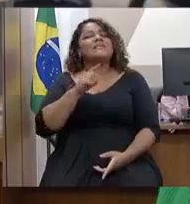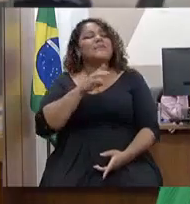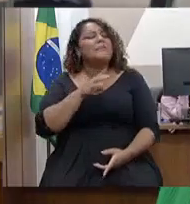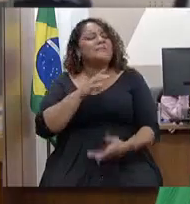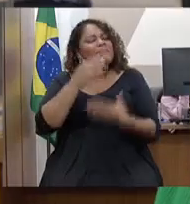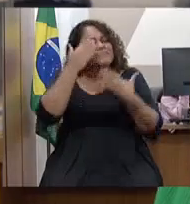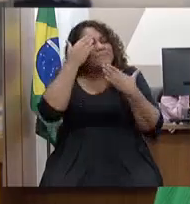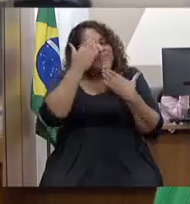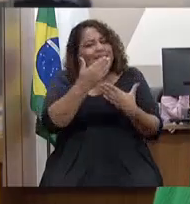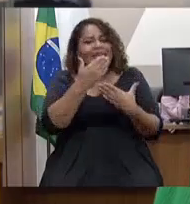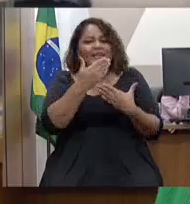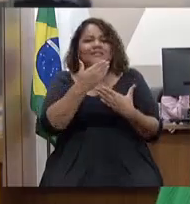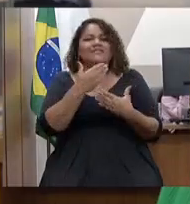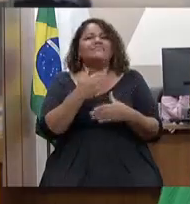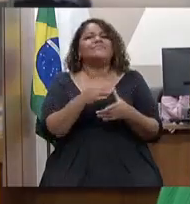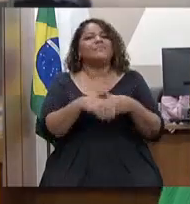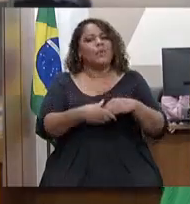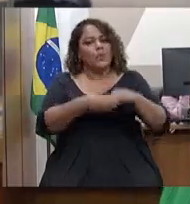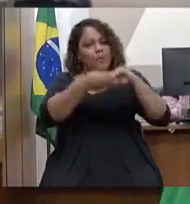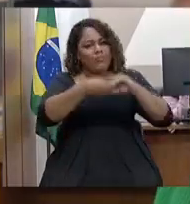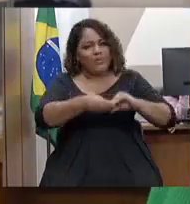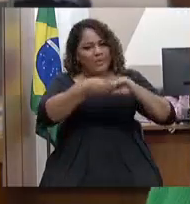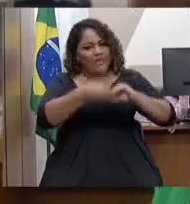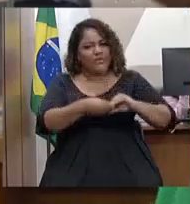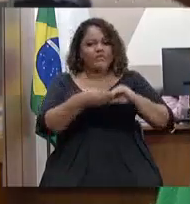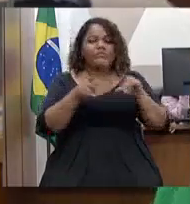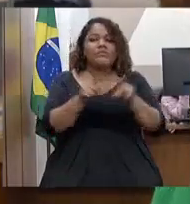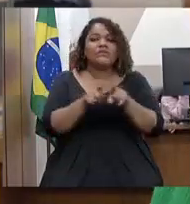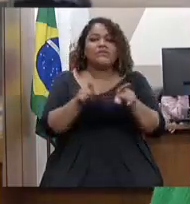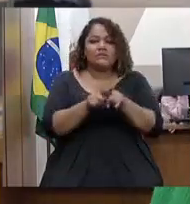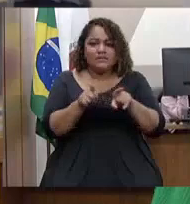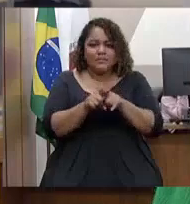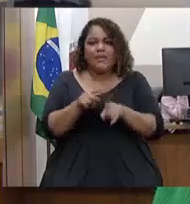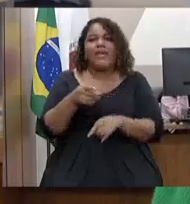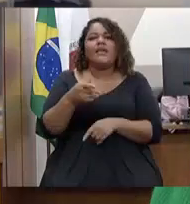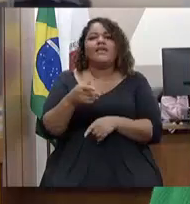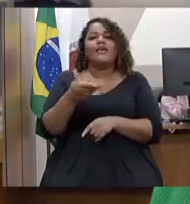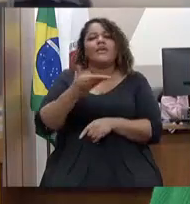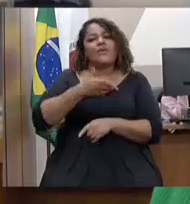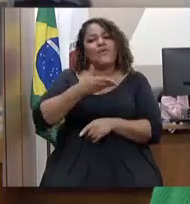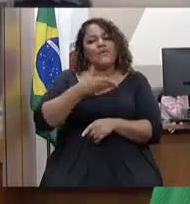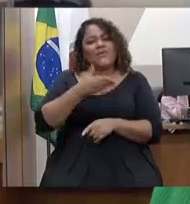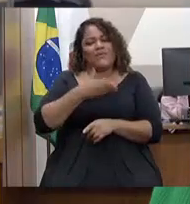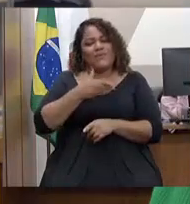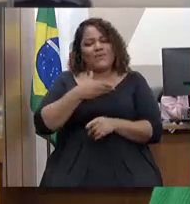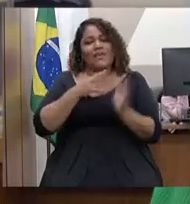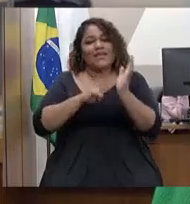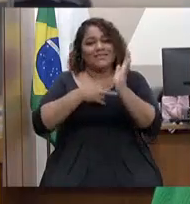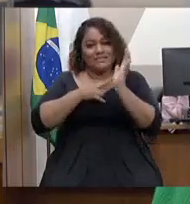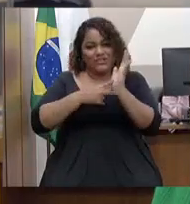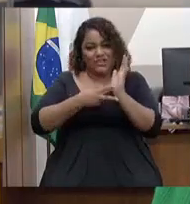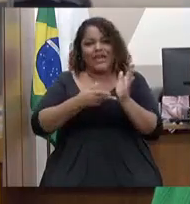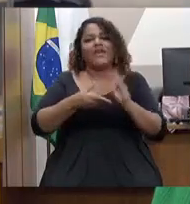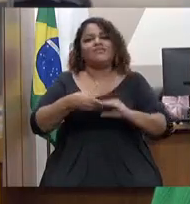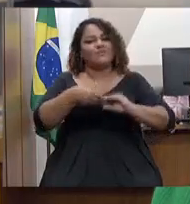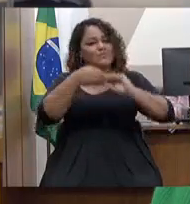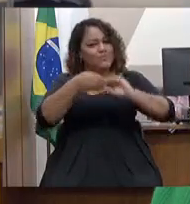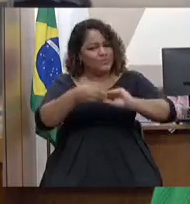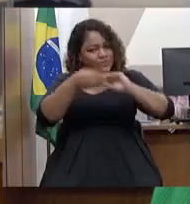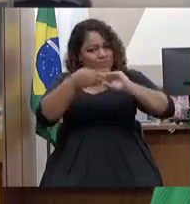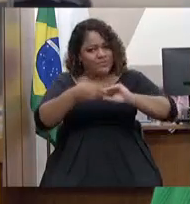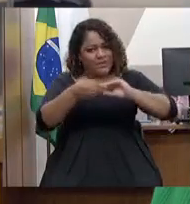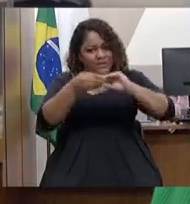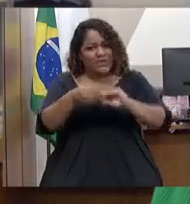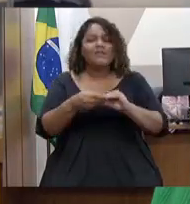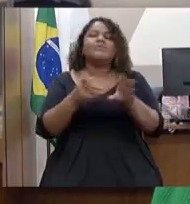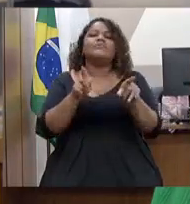cumprimentos quero cumprimentar meus colegas assim de calistas que estão aqui e